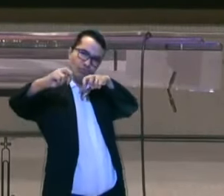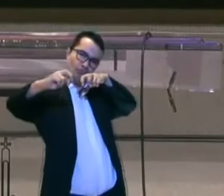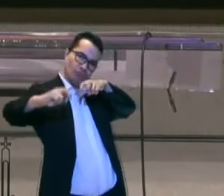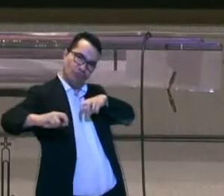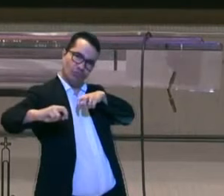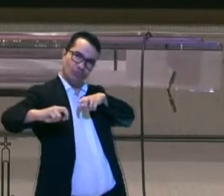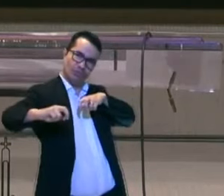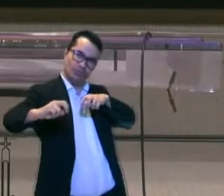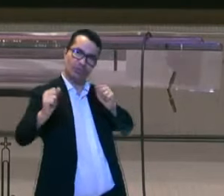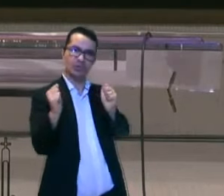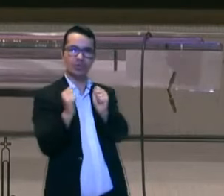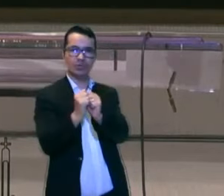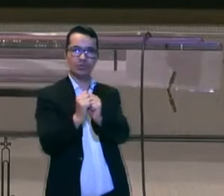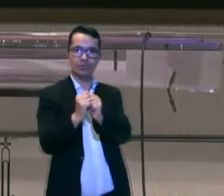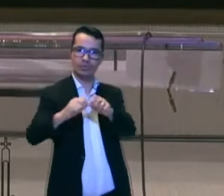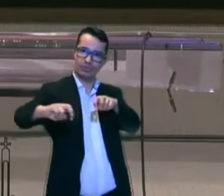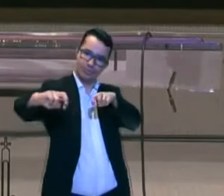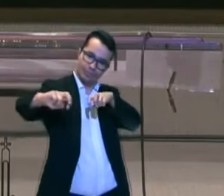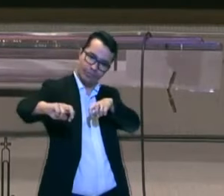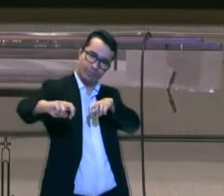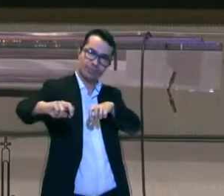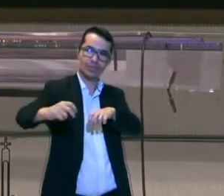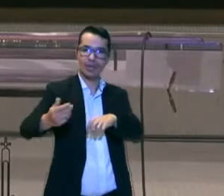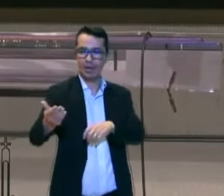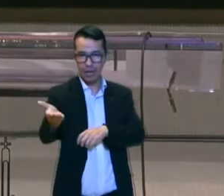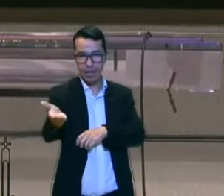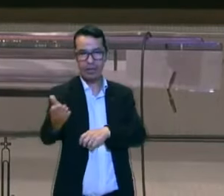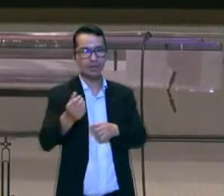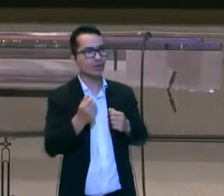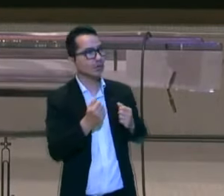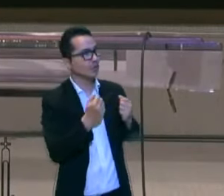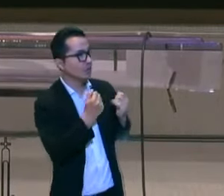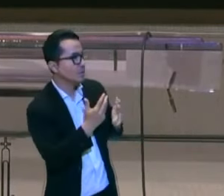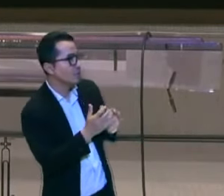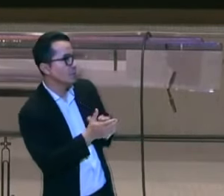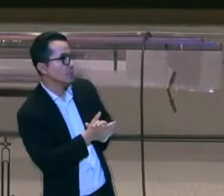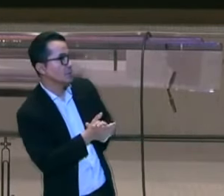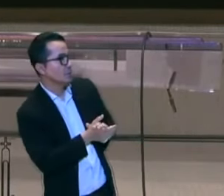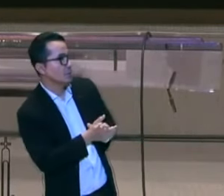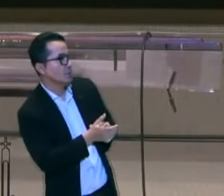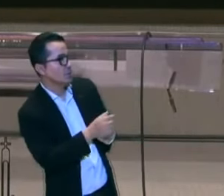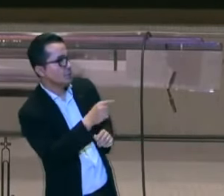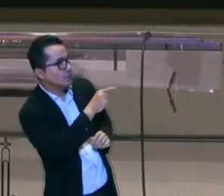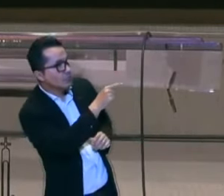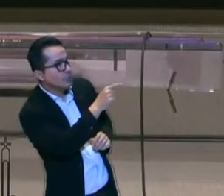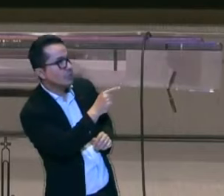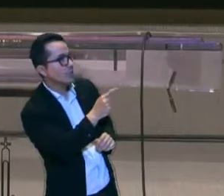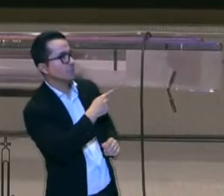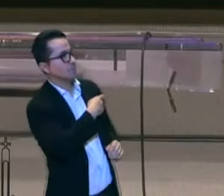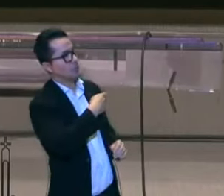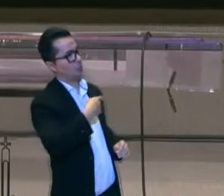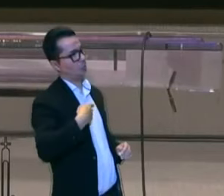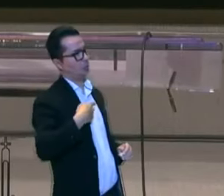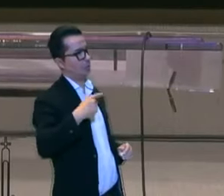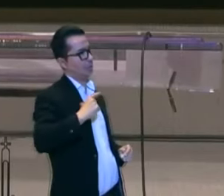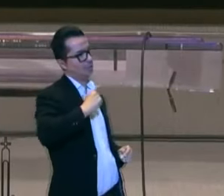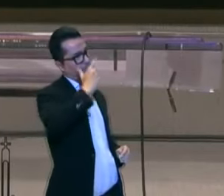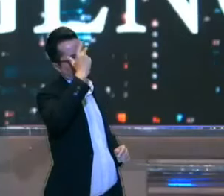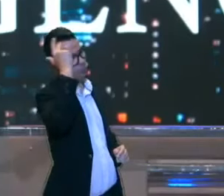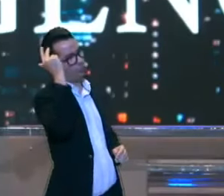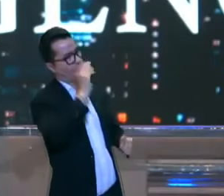E começou a falar para mim: pastor, você já teve alguém alcoólatra na família? Eu falei: